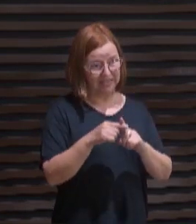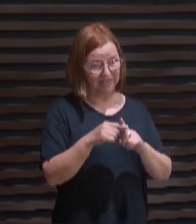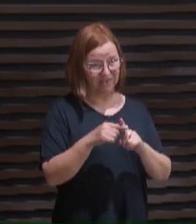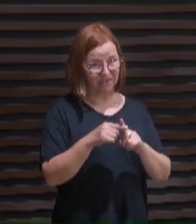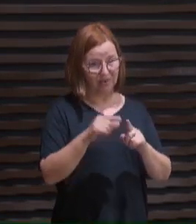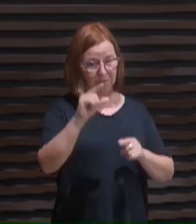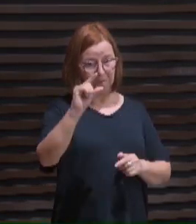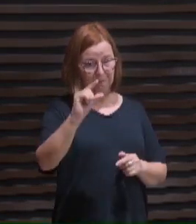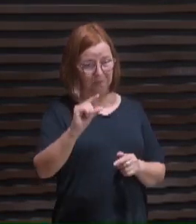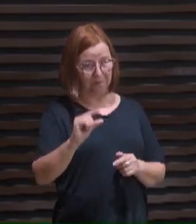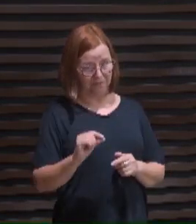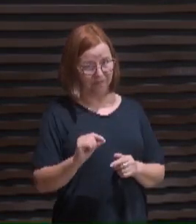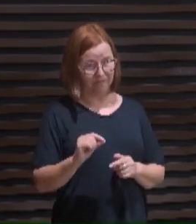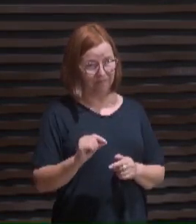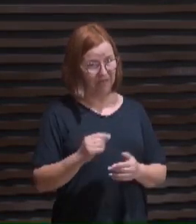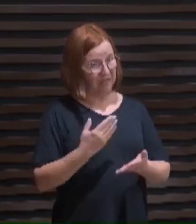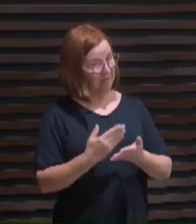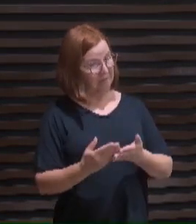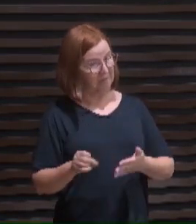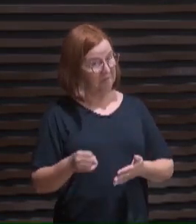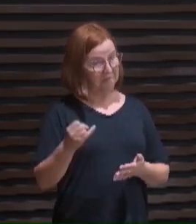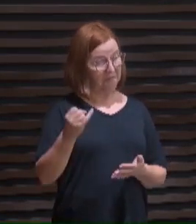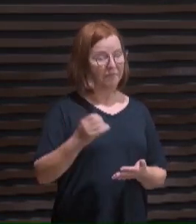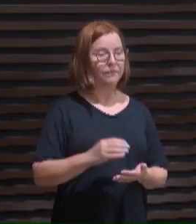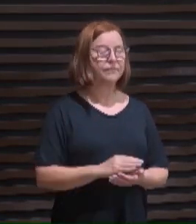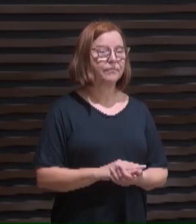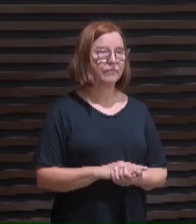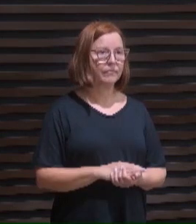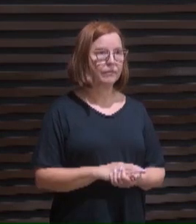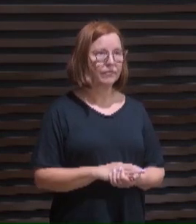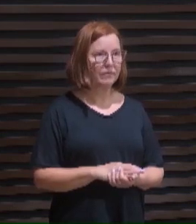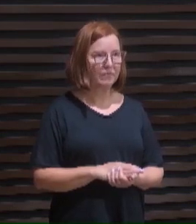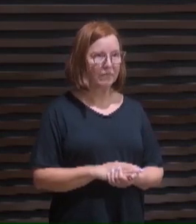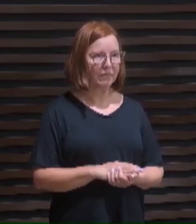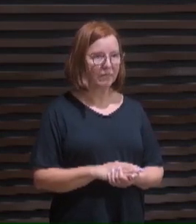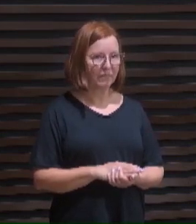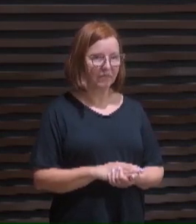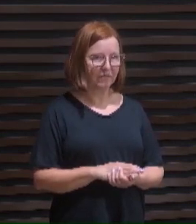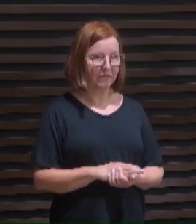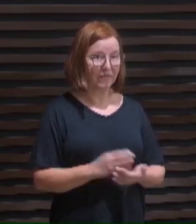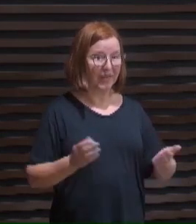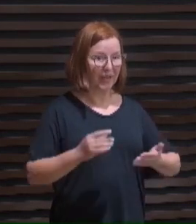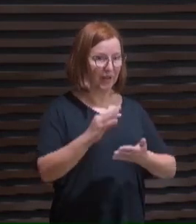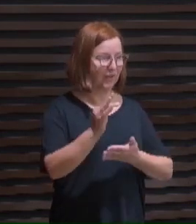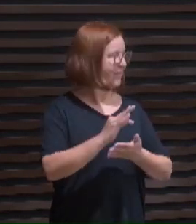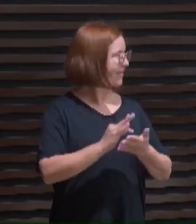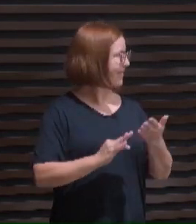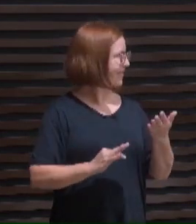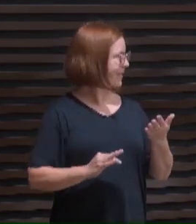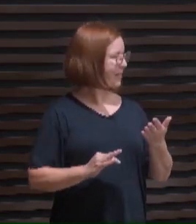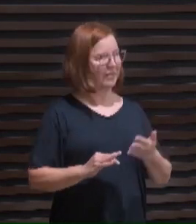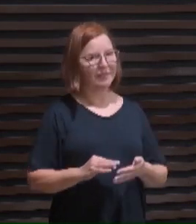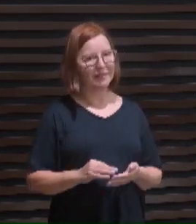pouca relevância, de pouco significado. E agora nós vamos pegar o nosso texto. Eu sei